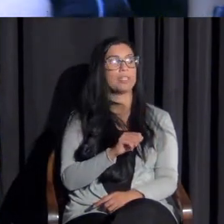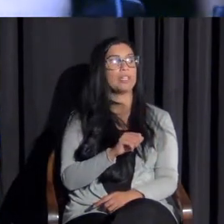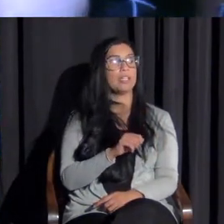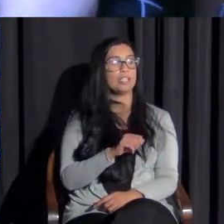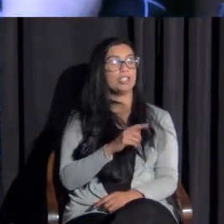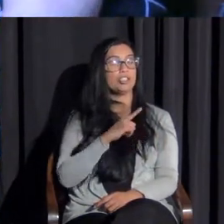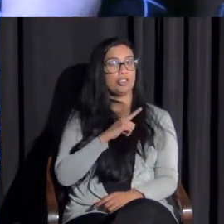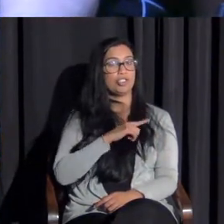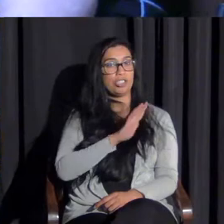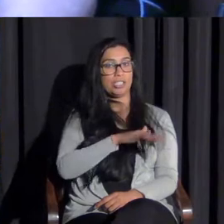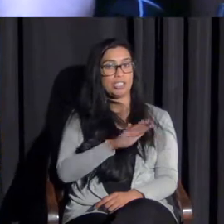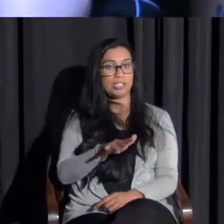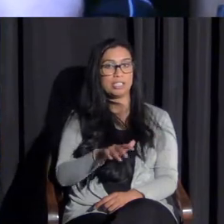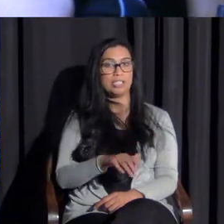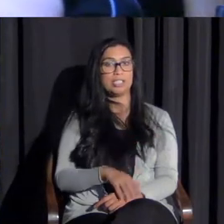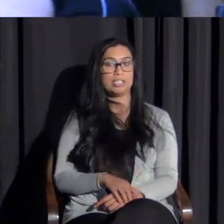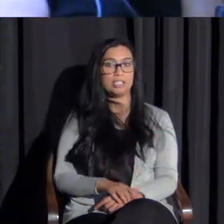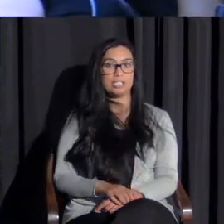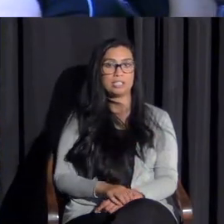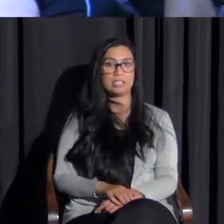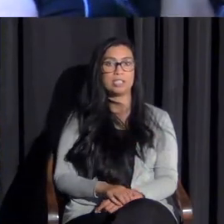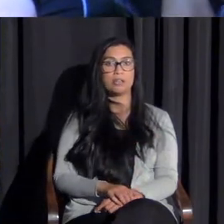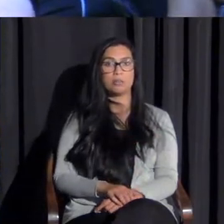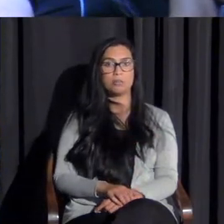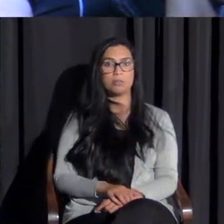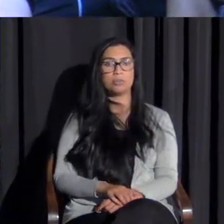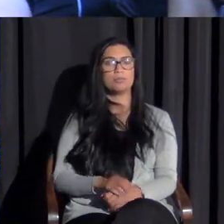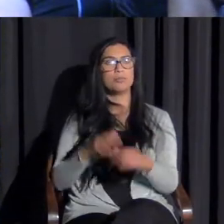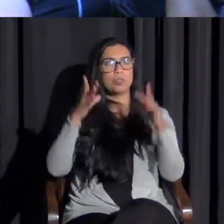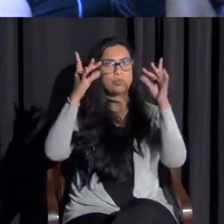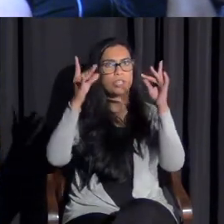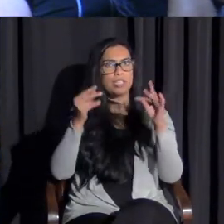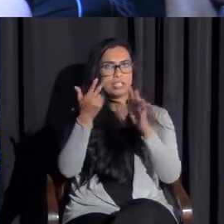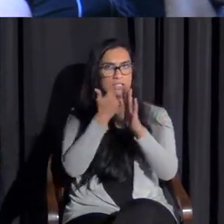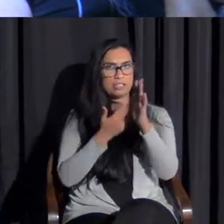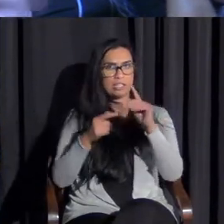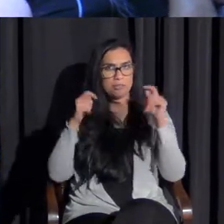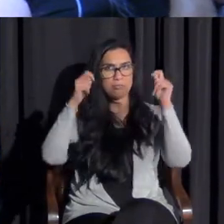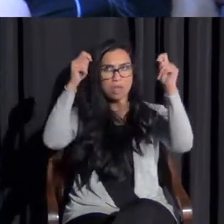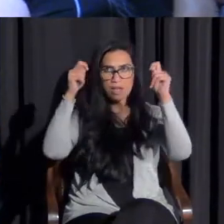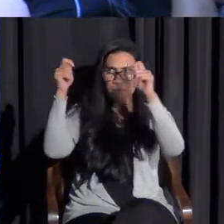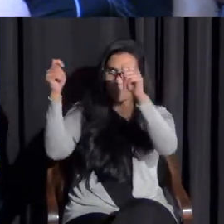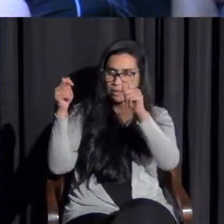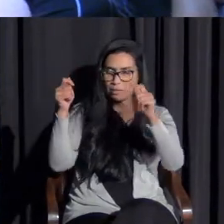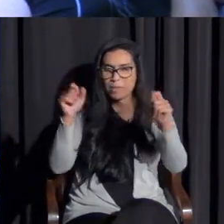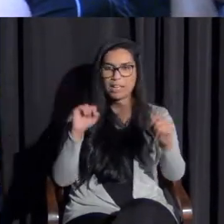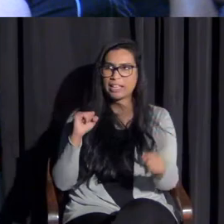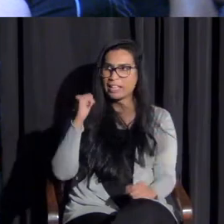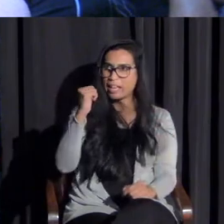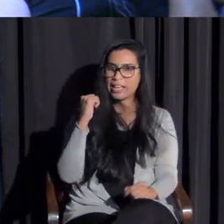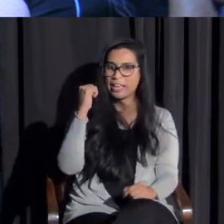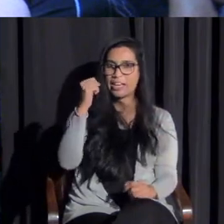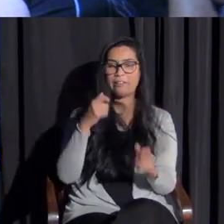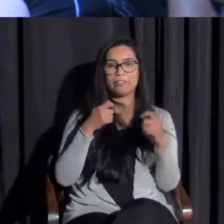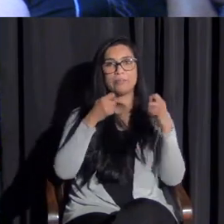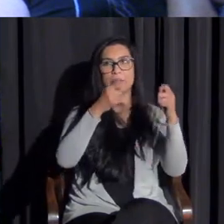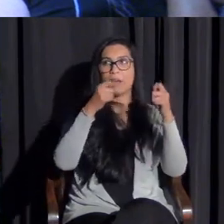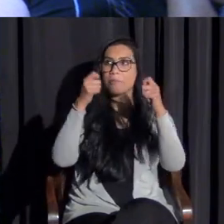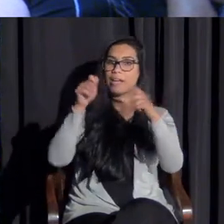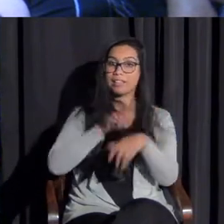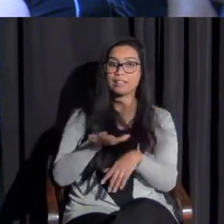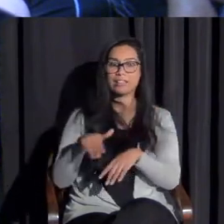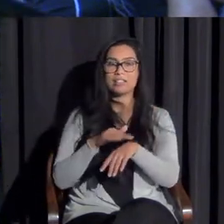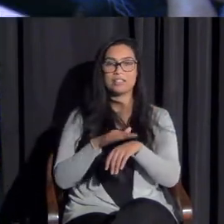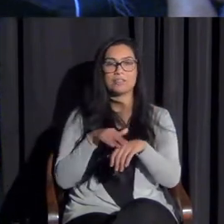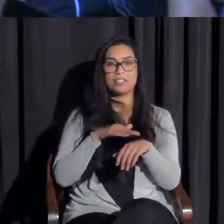tinham crianças gritando palavras de ordem, como pega um desenho e dando desenhos para as pessoas que passavam. Então, lembrei disso, não sei quem aqui que